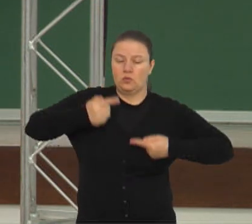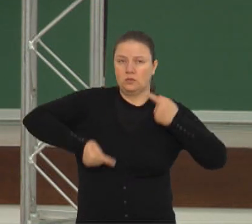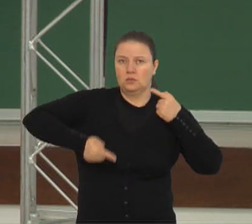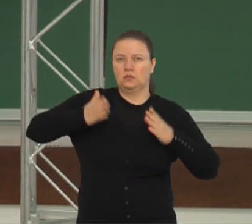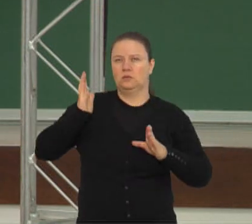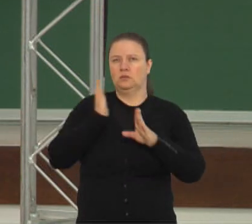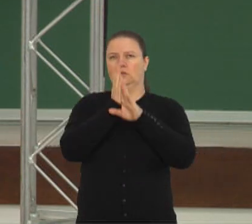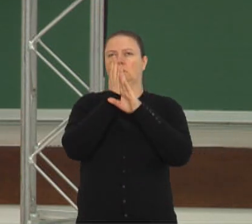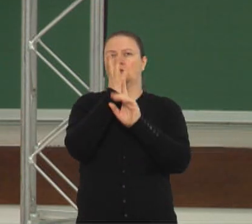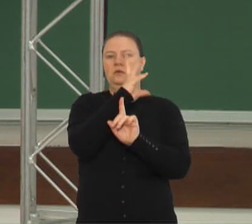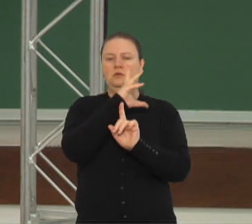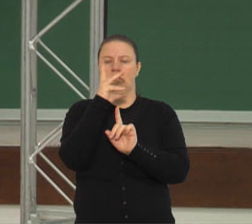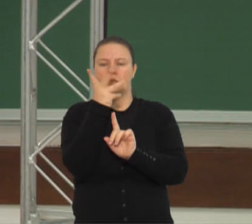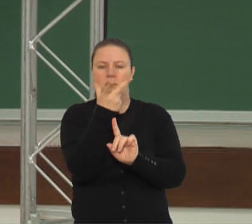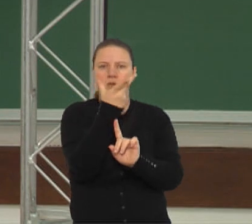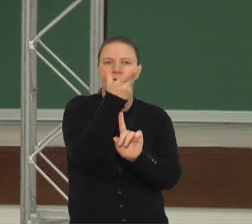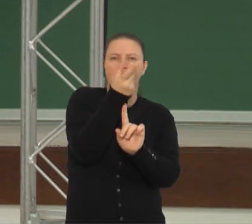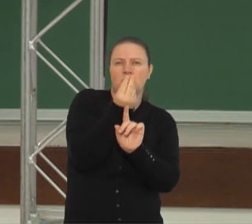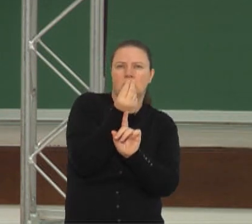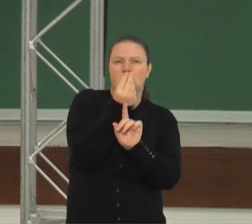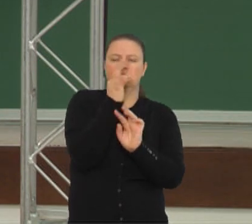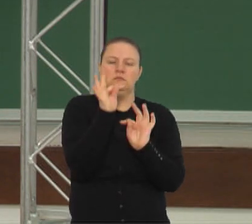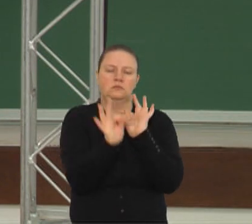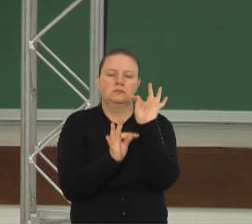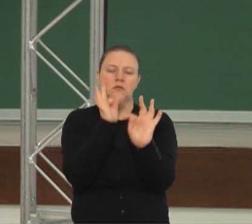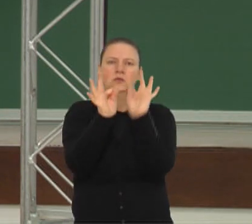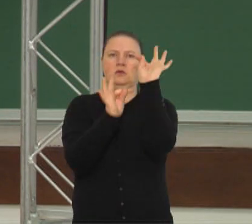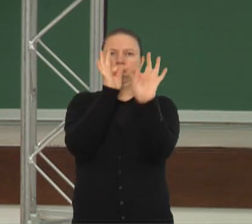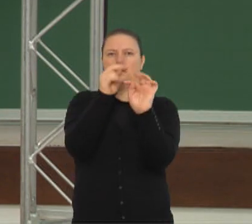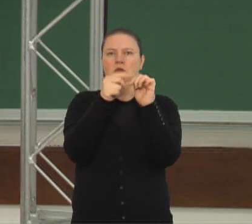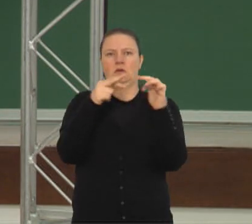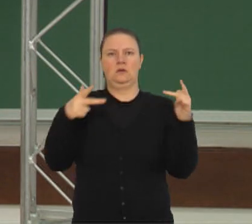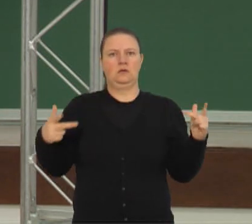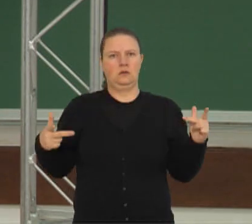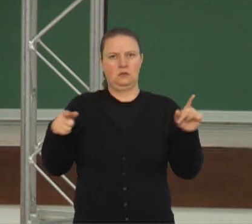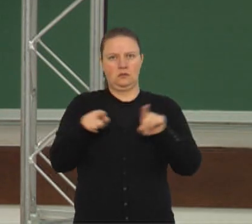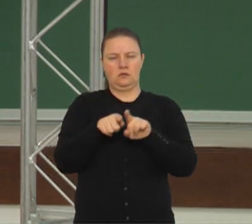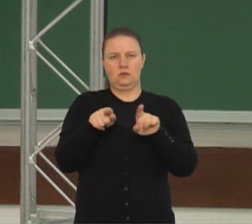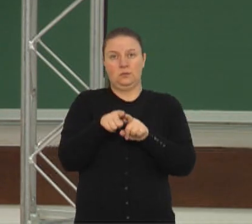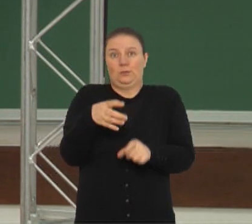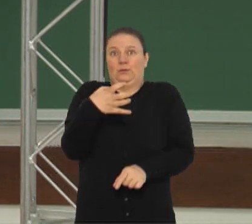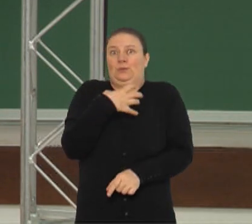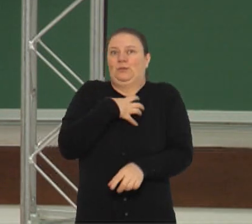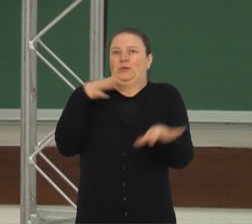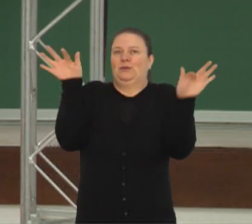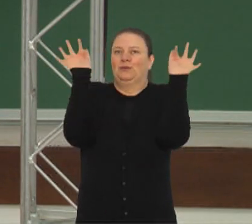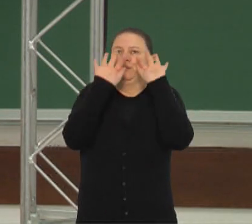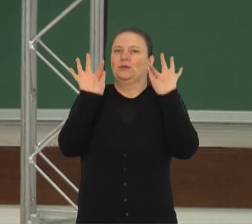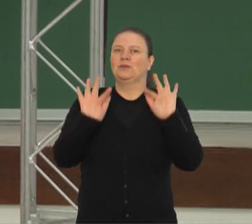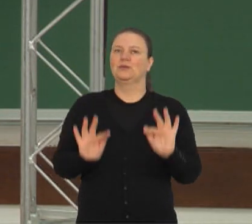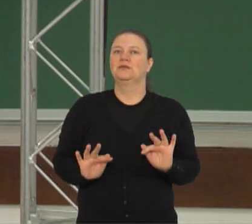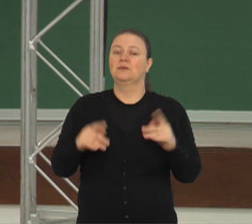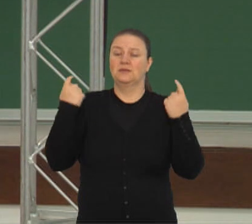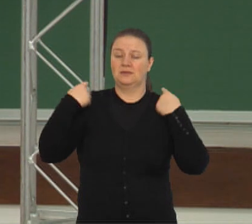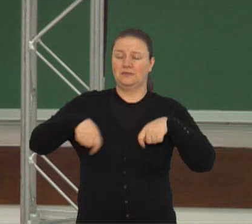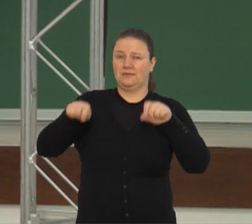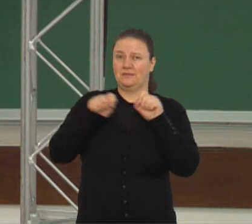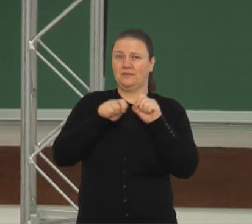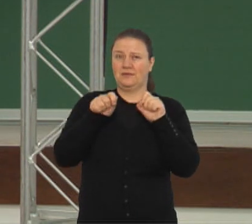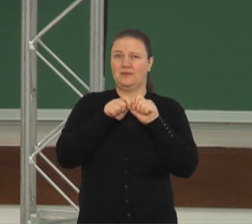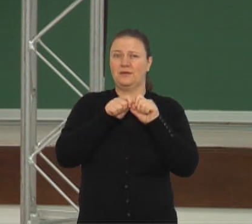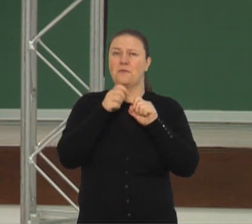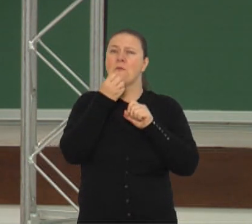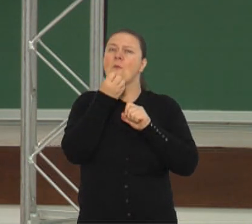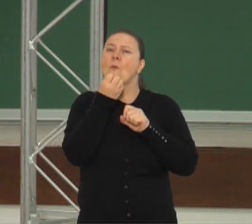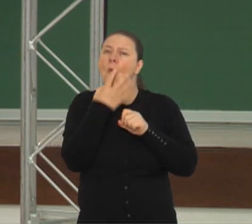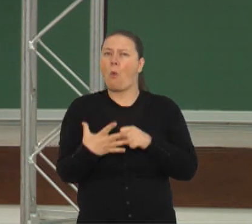das técnicas de construir, de elaborar coisas. E para ser feliz é preciso fazer o bem ao outro. O homem